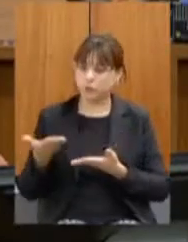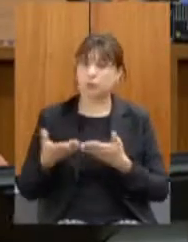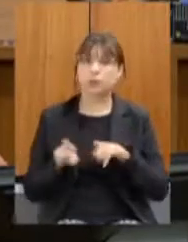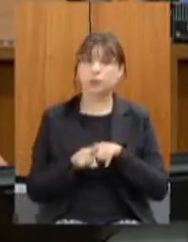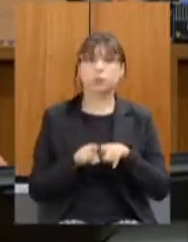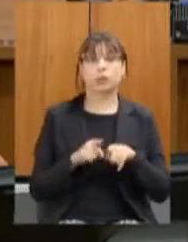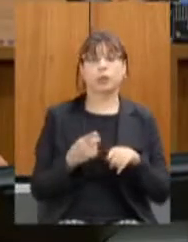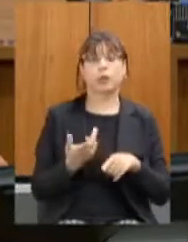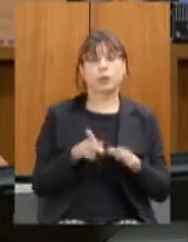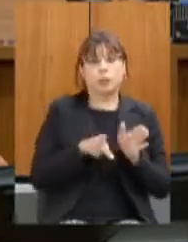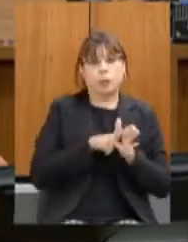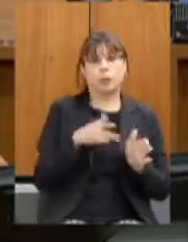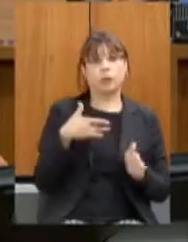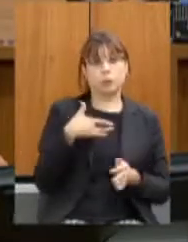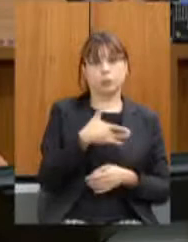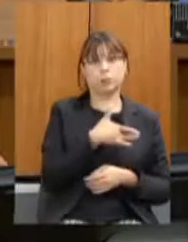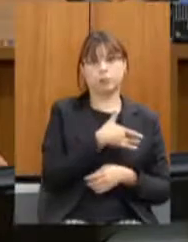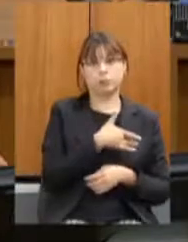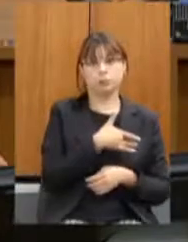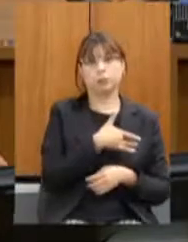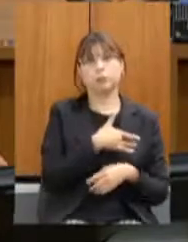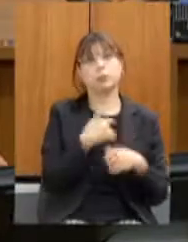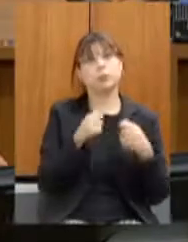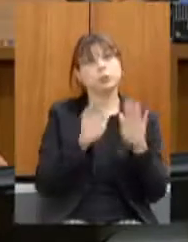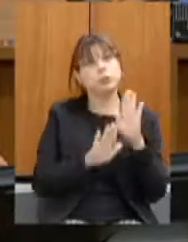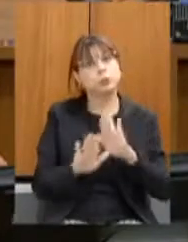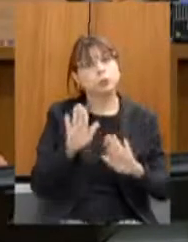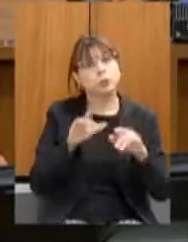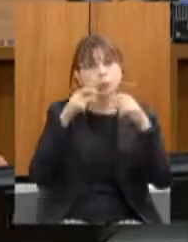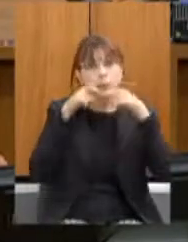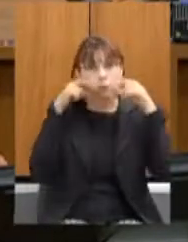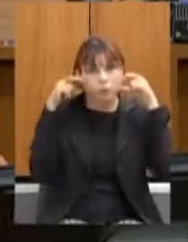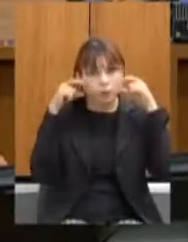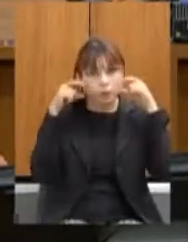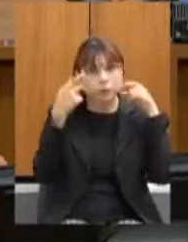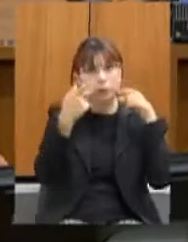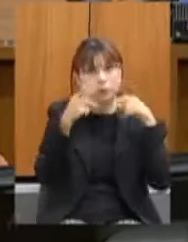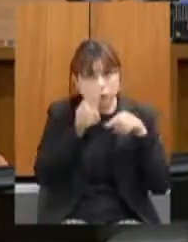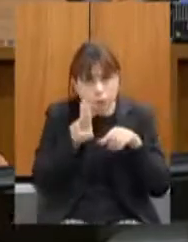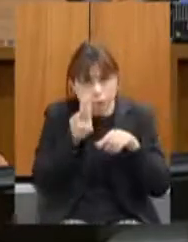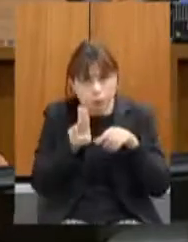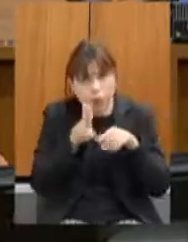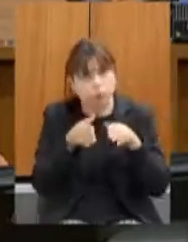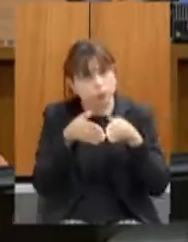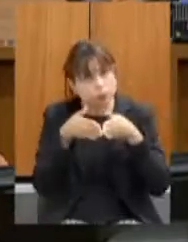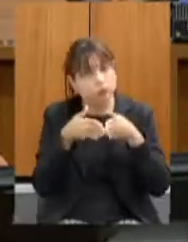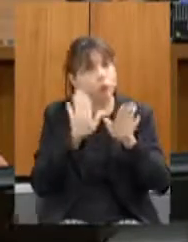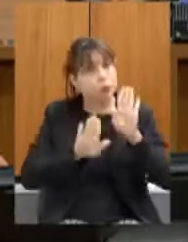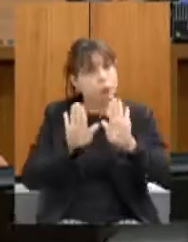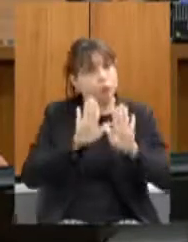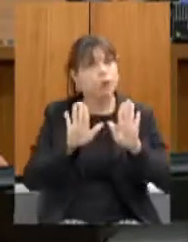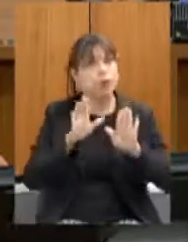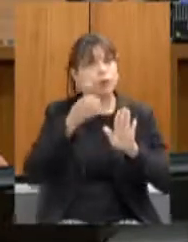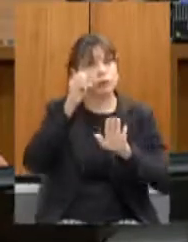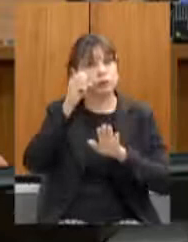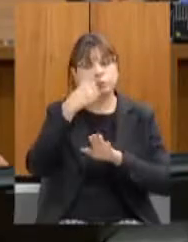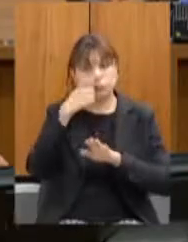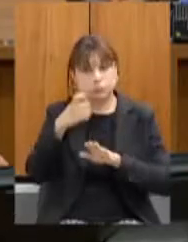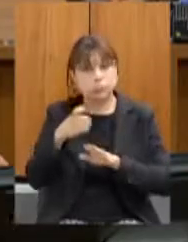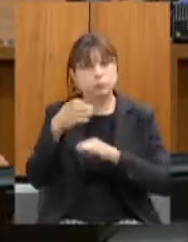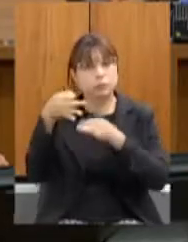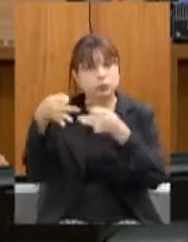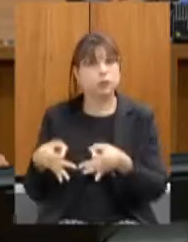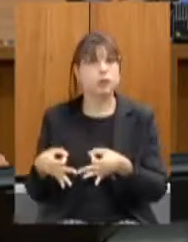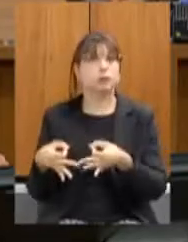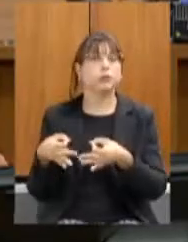cuidado e ao descartar a máscara que você usa descarte com cuidado lixo